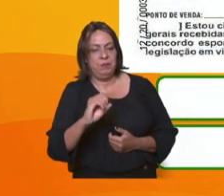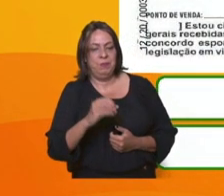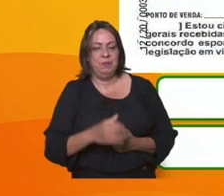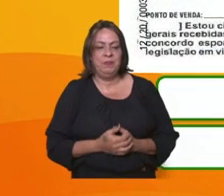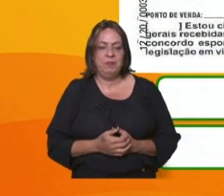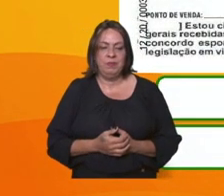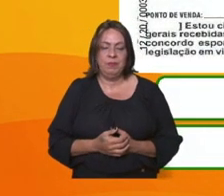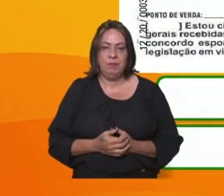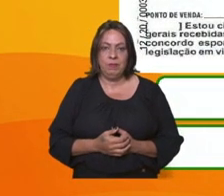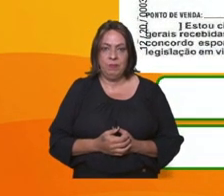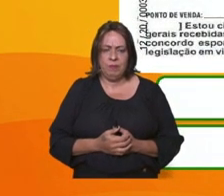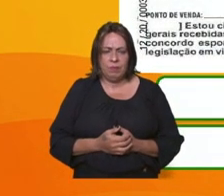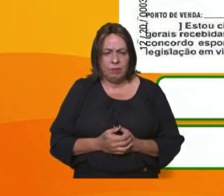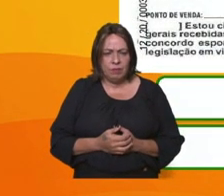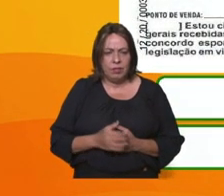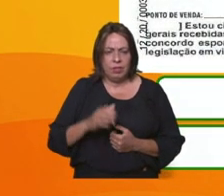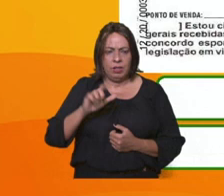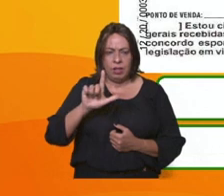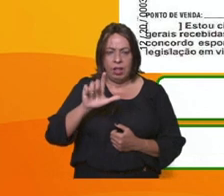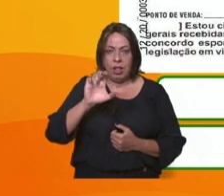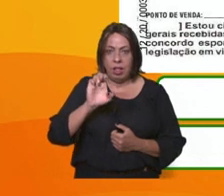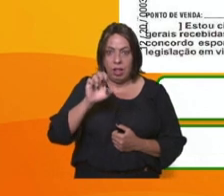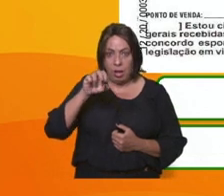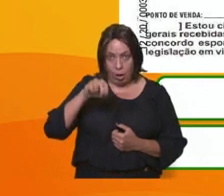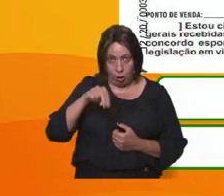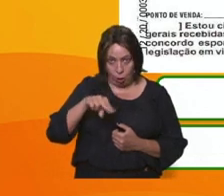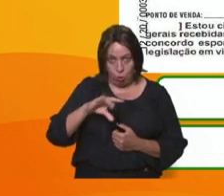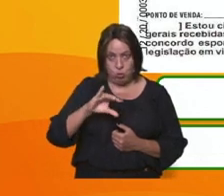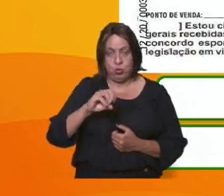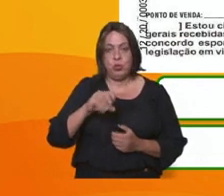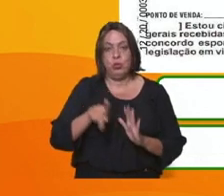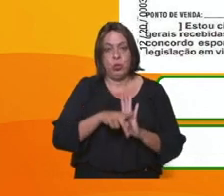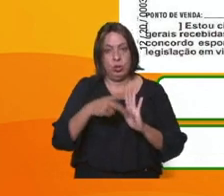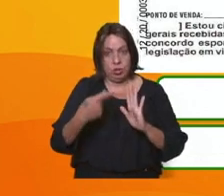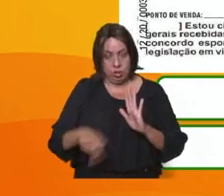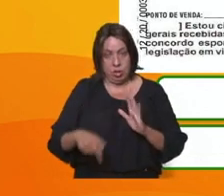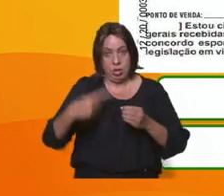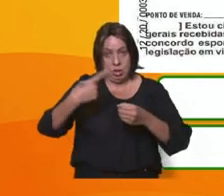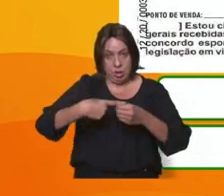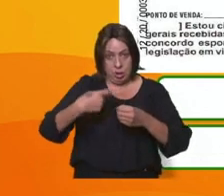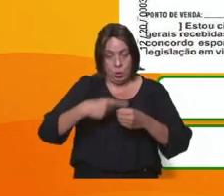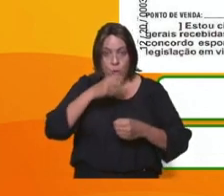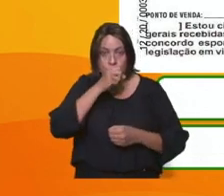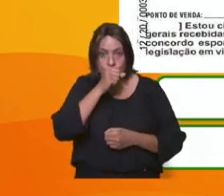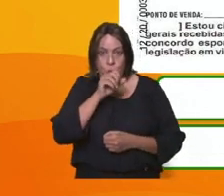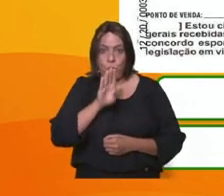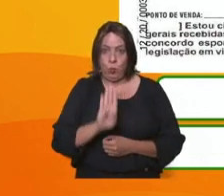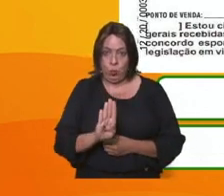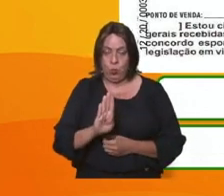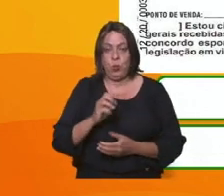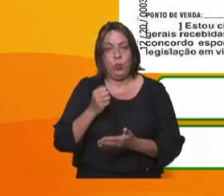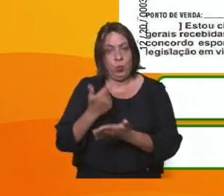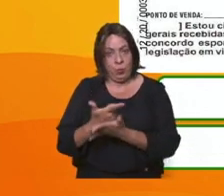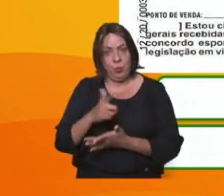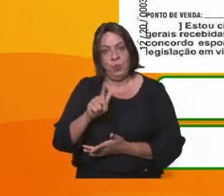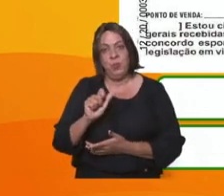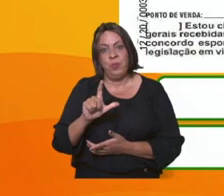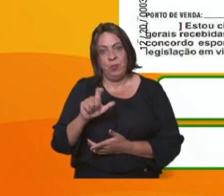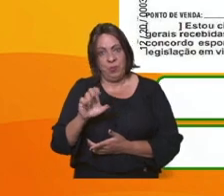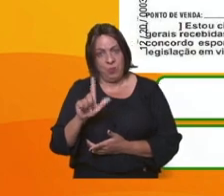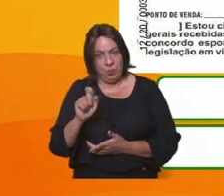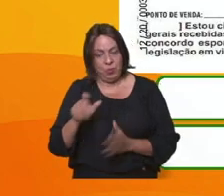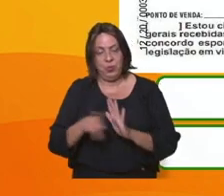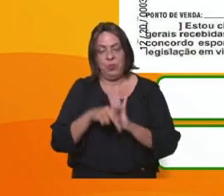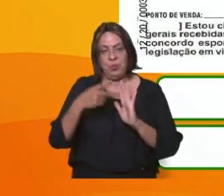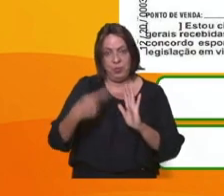097170. Leôncio Ribeiro dos Santos é da cidade de Buquim. Adquiriu aí com o Galego na tenda do